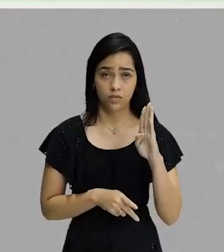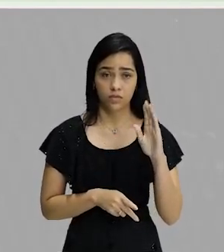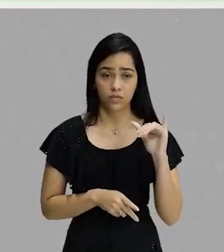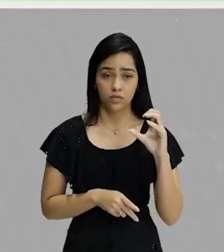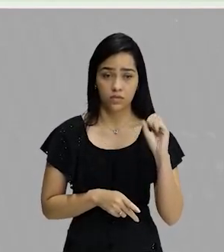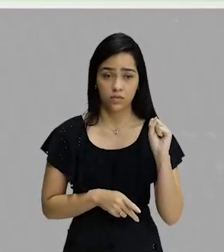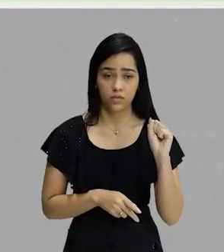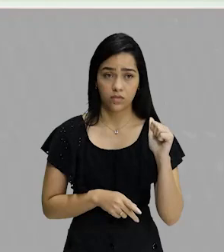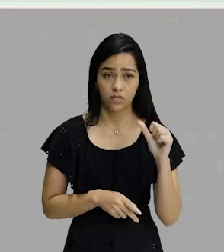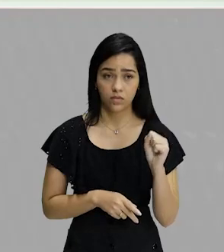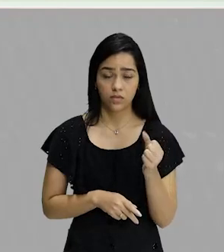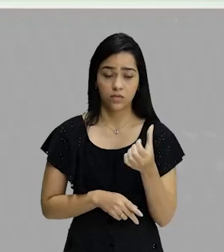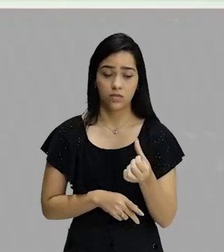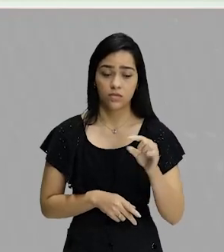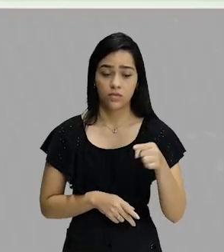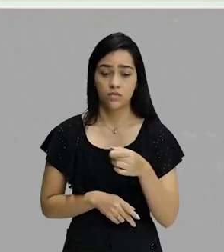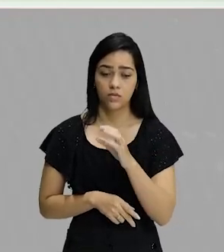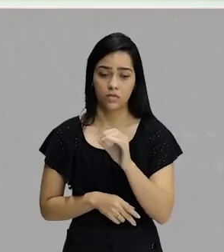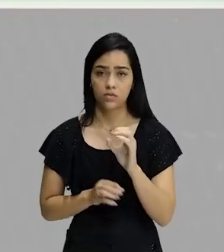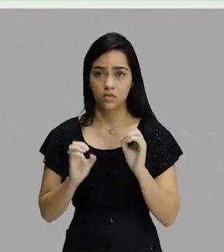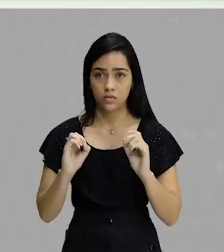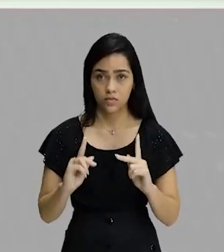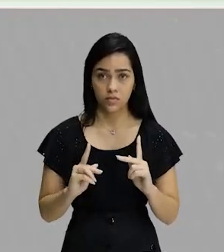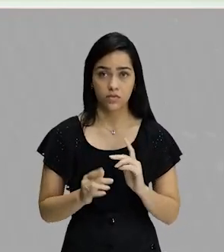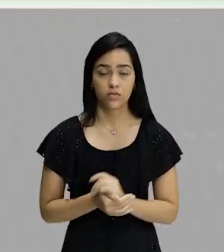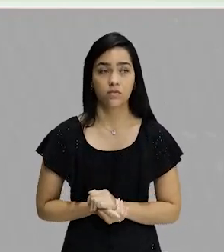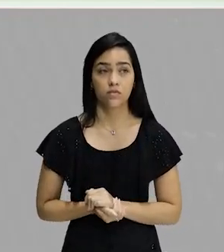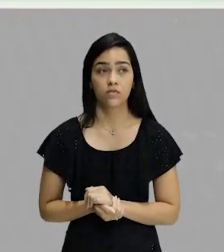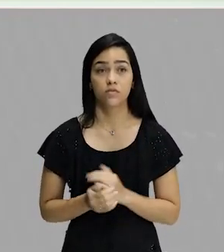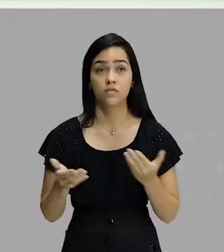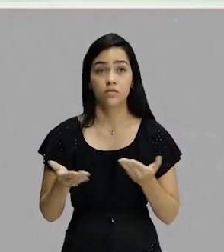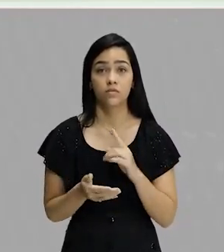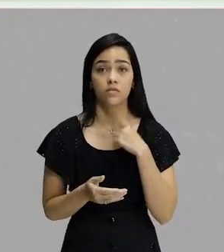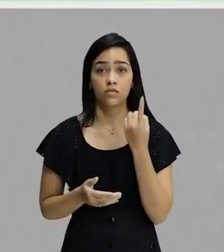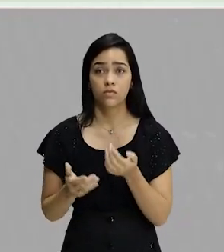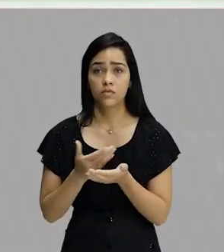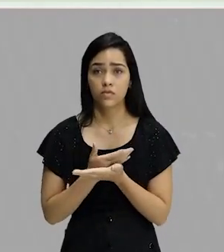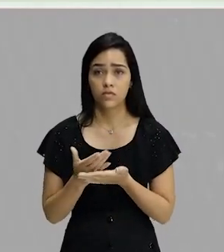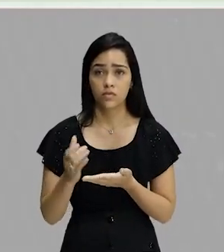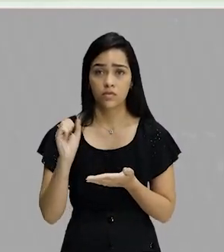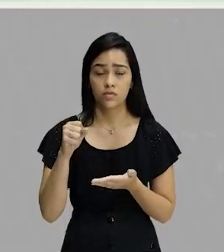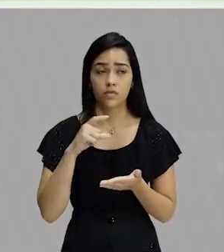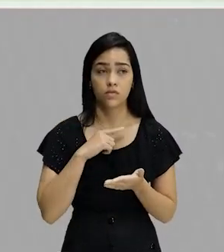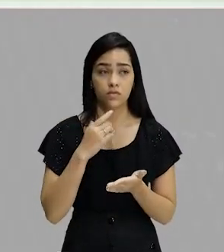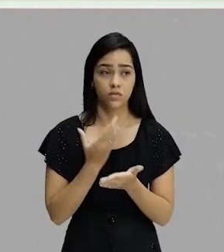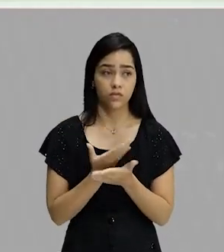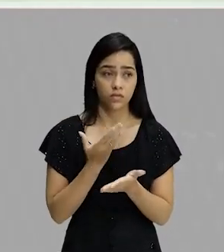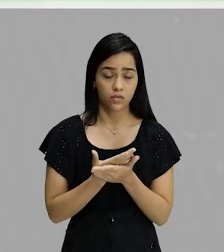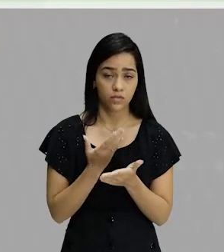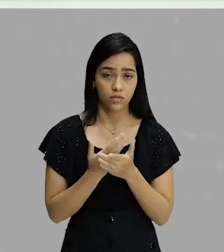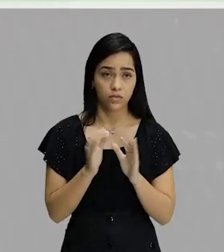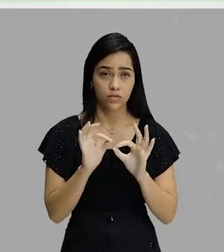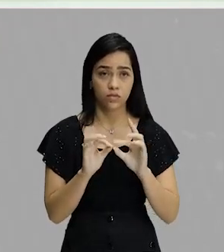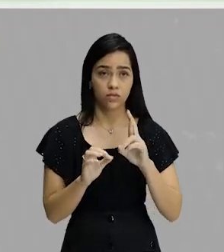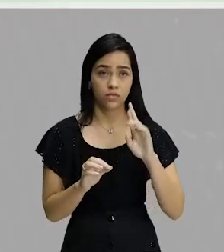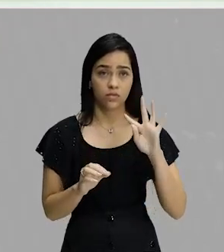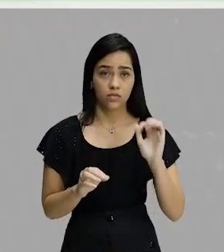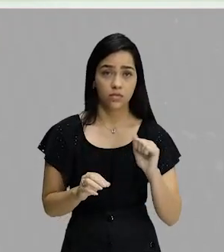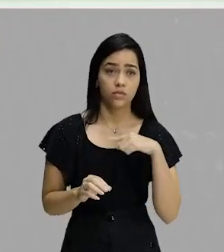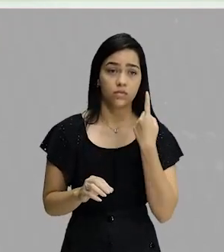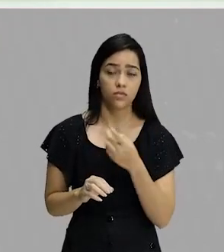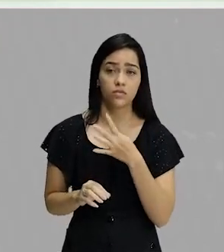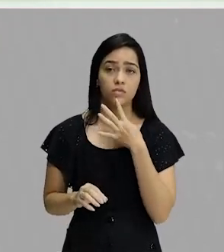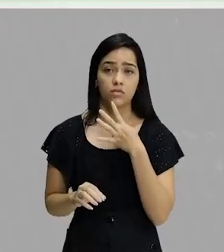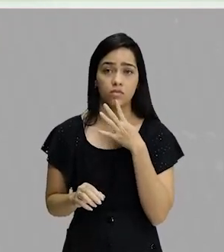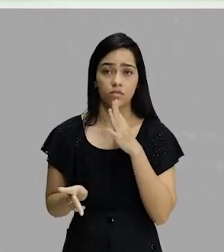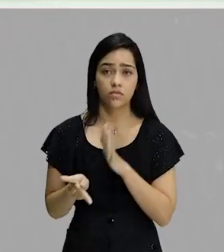o ponto 6 e 0. Ok, galera? Então, hoje a gente começou a fazer o estudo da reta. Conhecemos aí